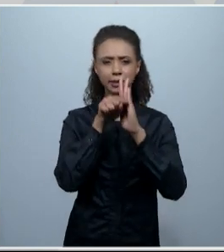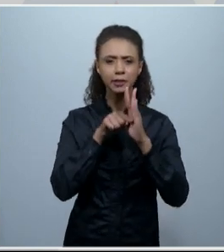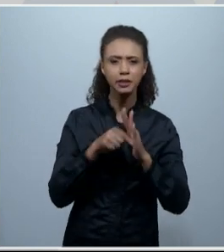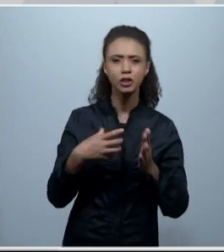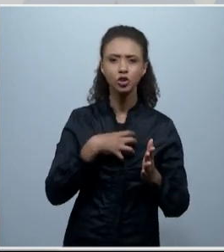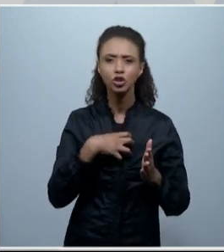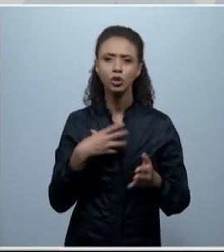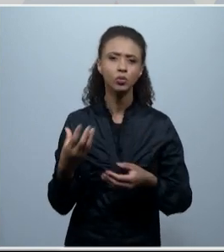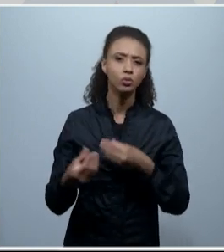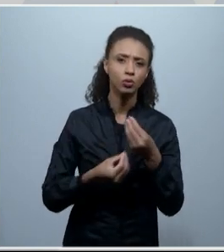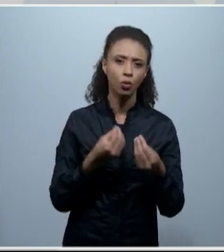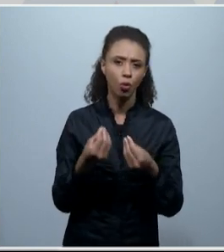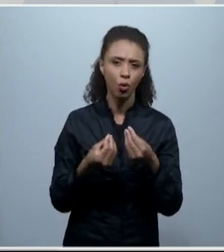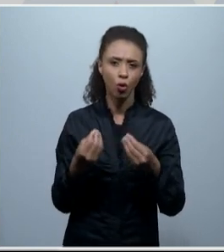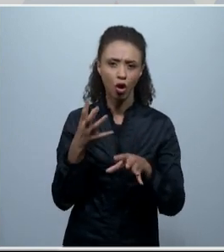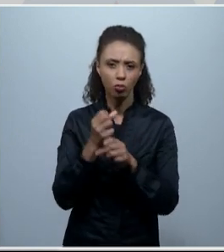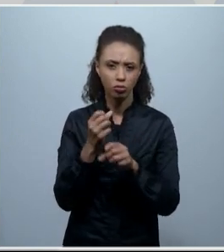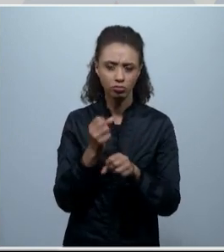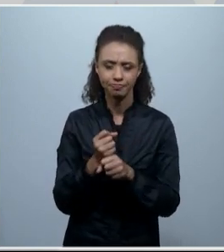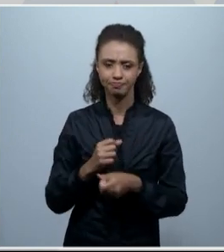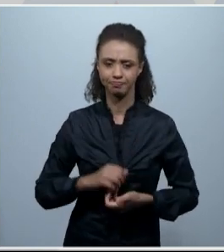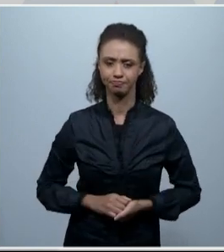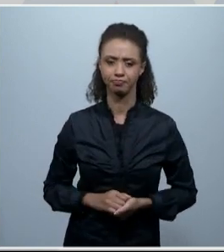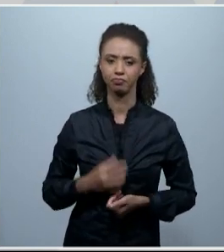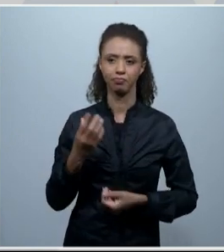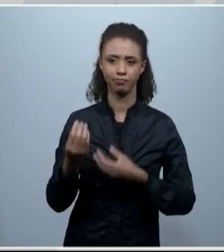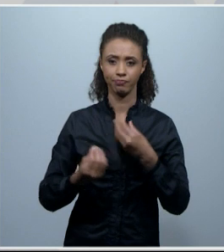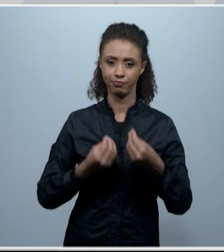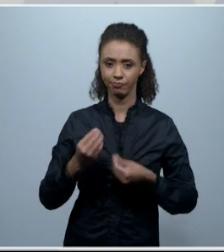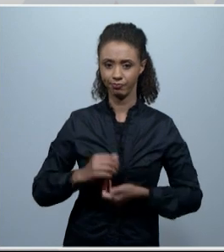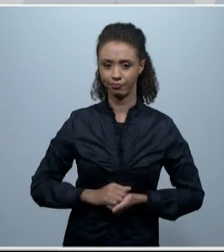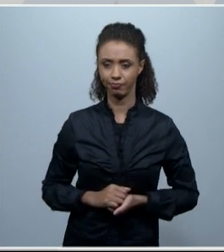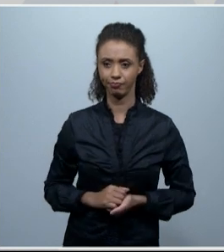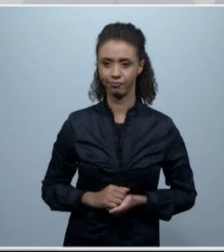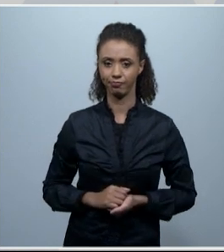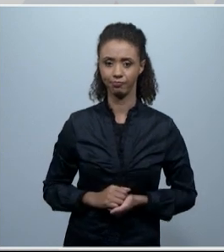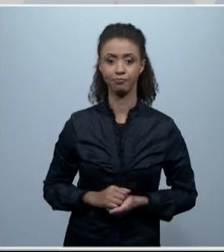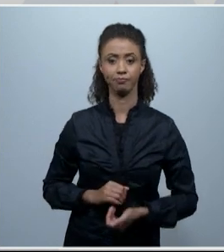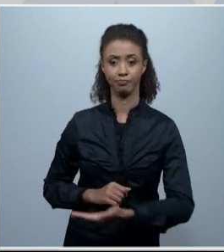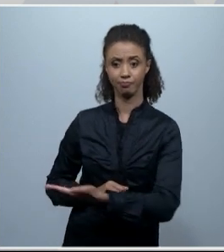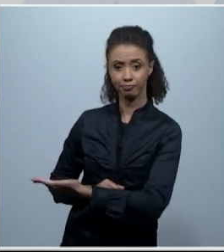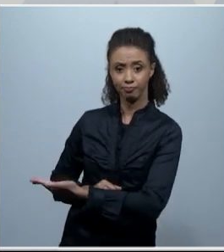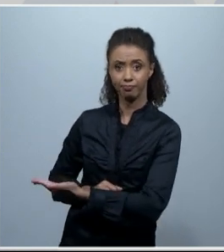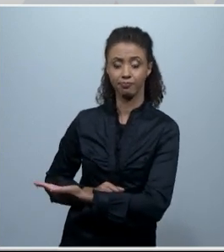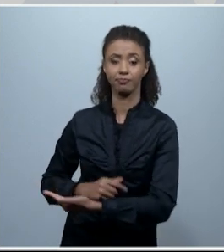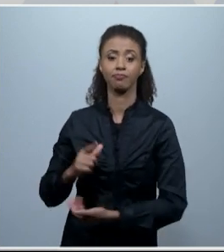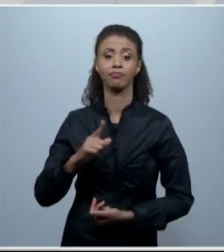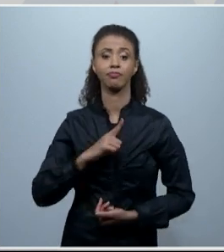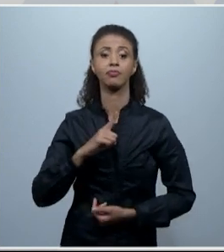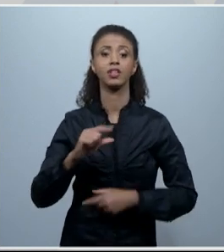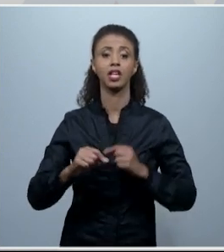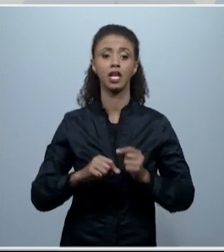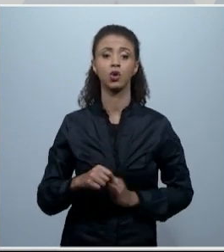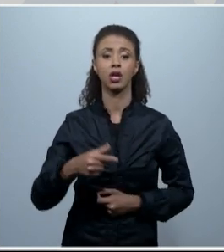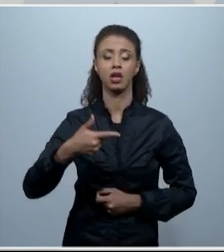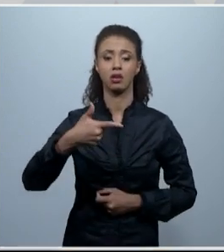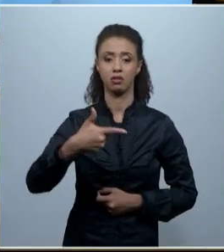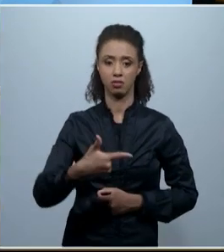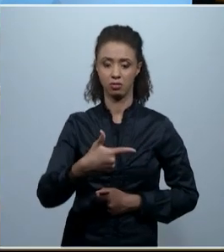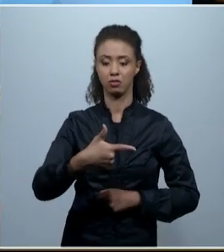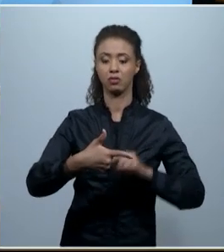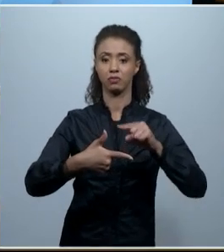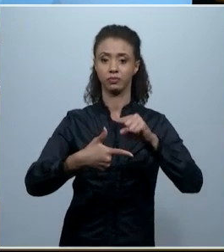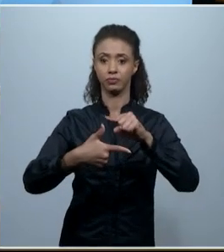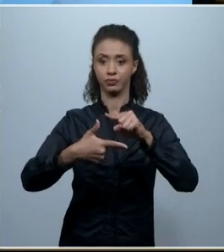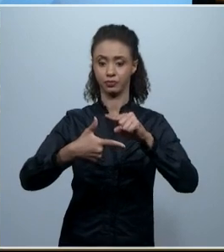exercício é resolvida é a ideia é assim você tem um triângulo você pega um ponto interior ao triângulo e já tem que mostrar que se você for de um